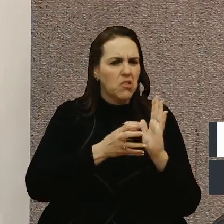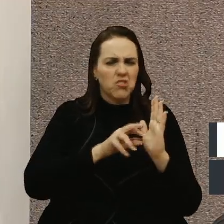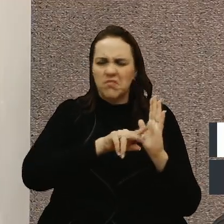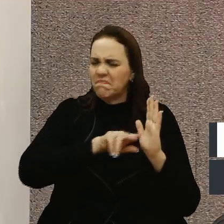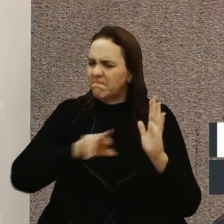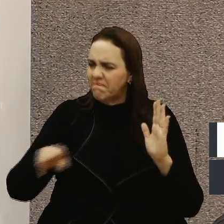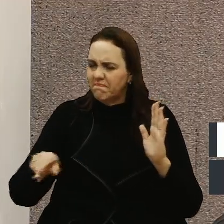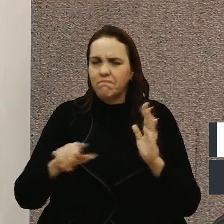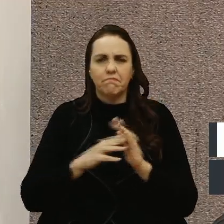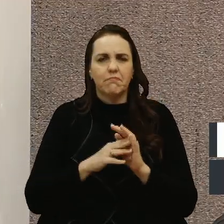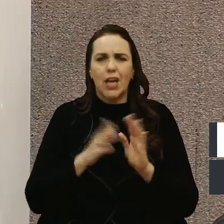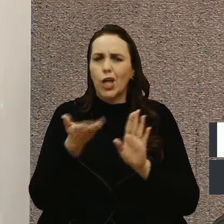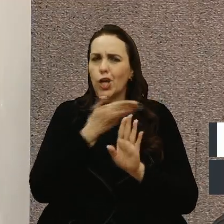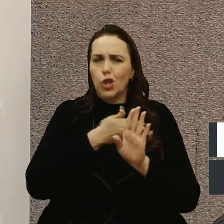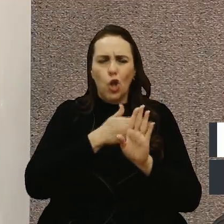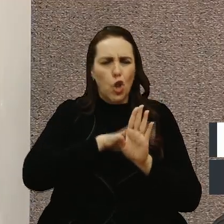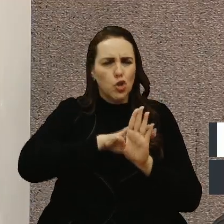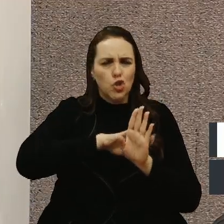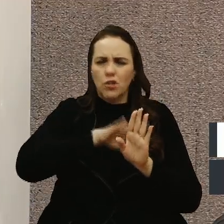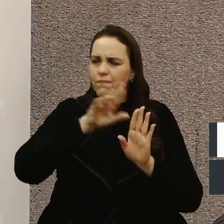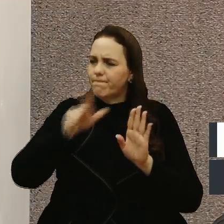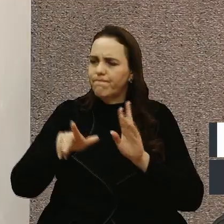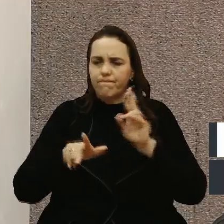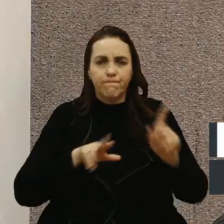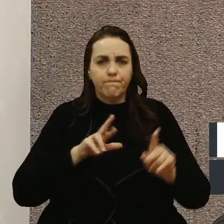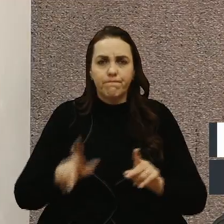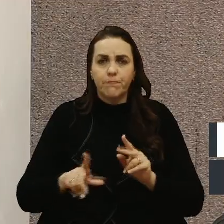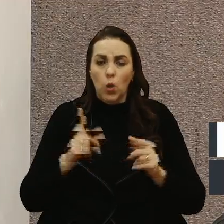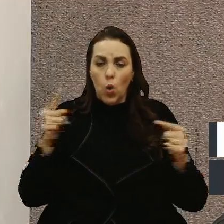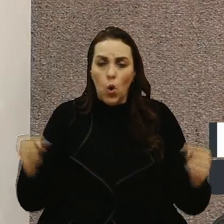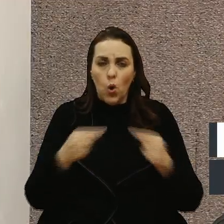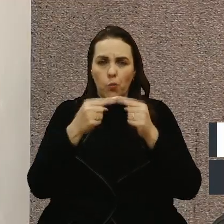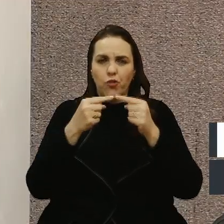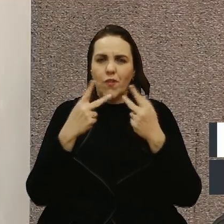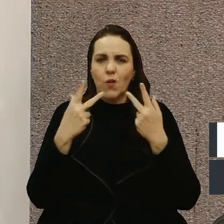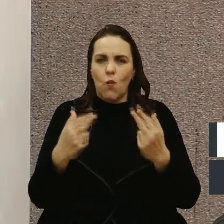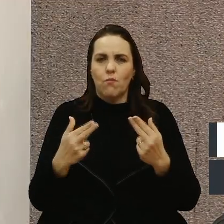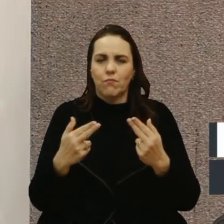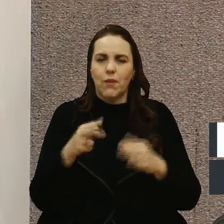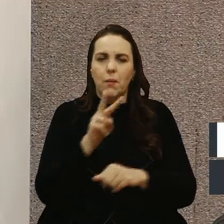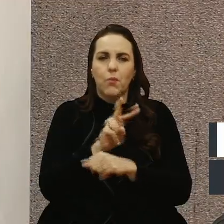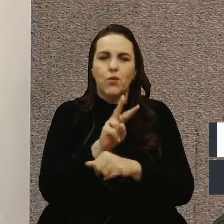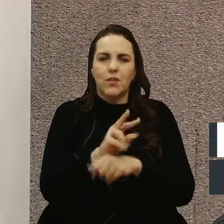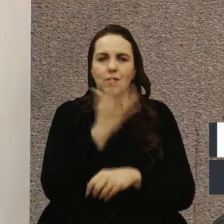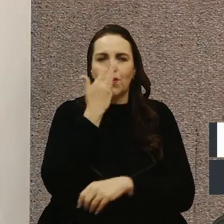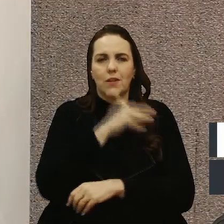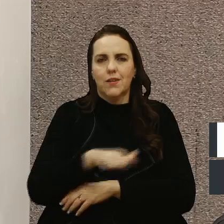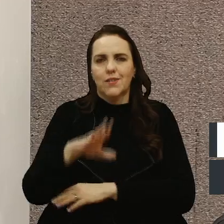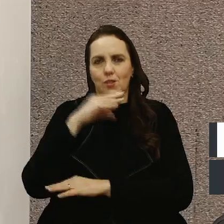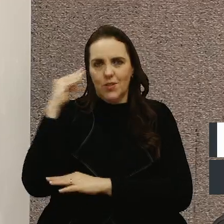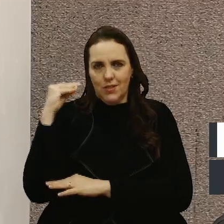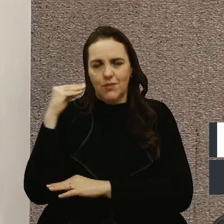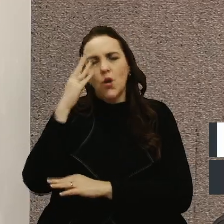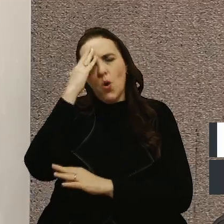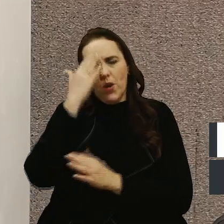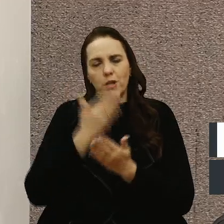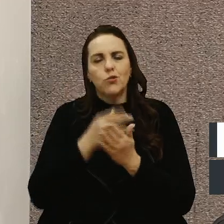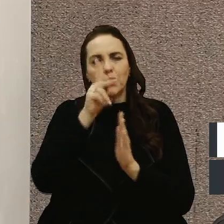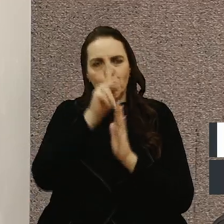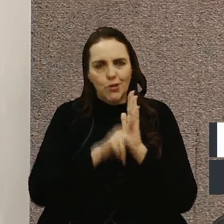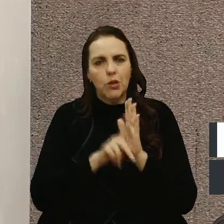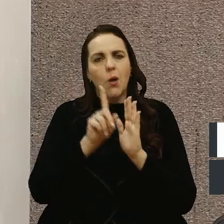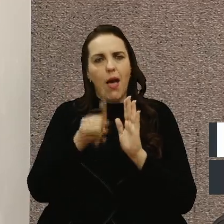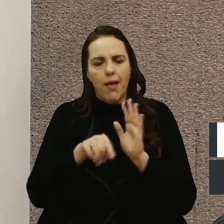de posições ideológicas distintas, em busca desse mesmo ideal, vereador Fiuza, que é a proteção da criança e do adolescente. Então, acho que esse projeto é